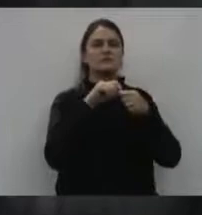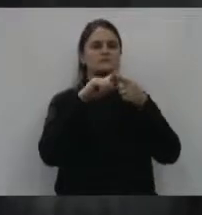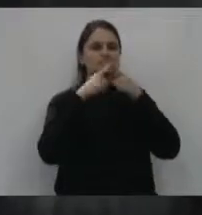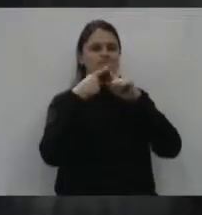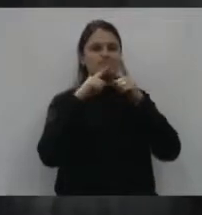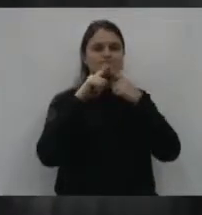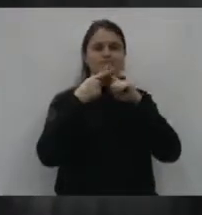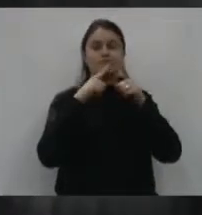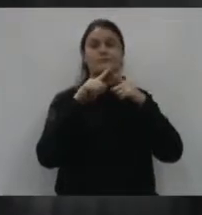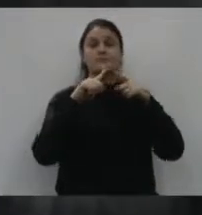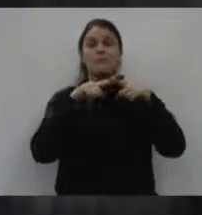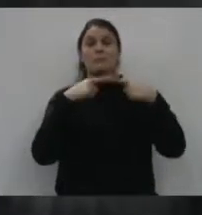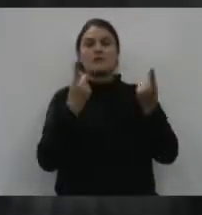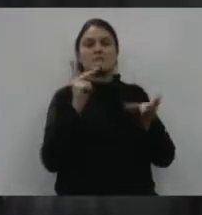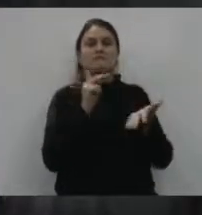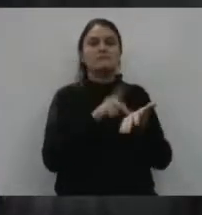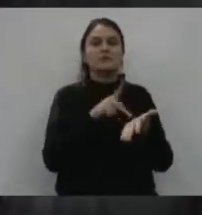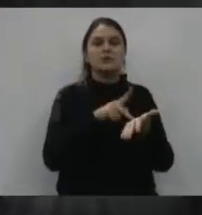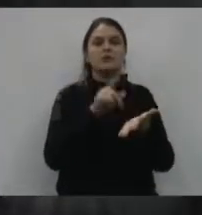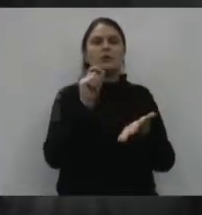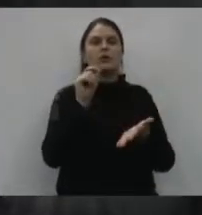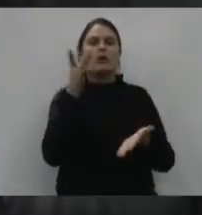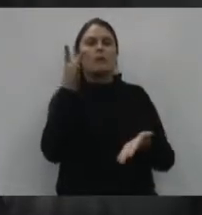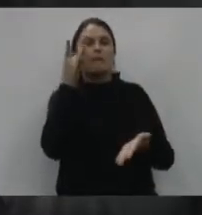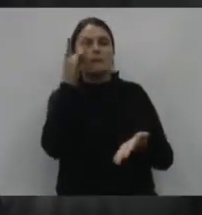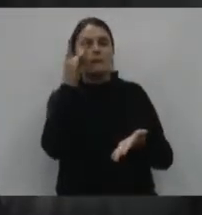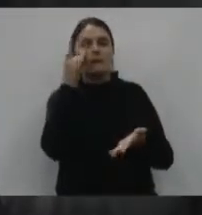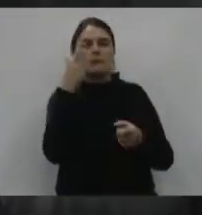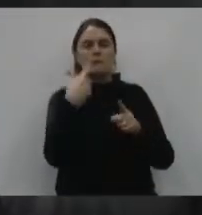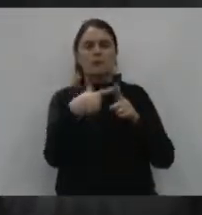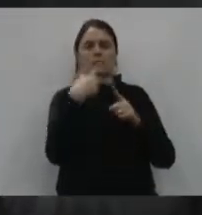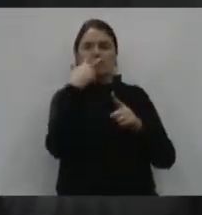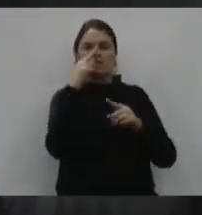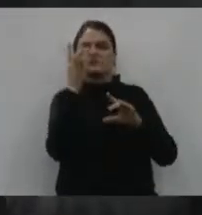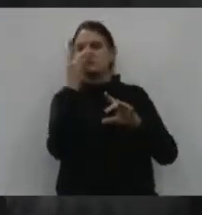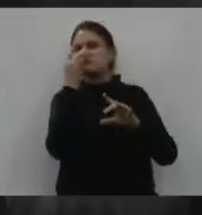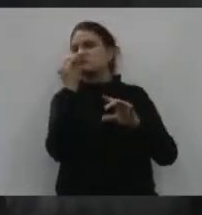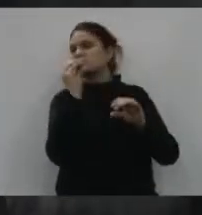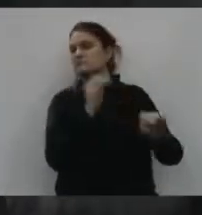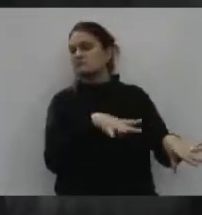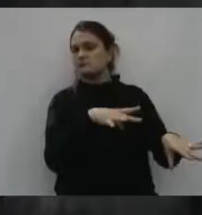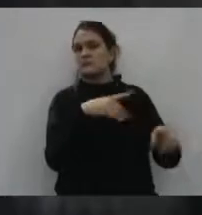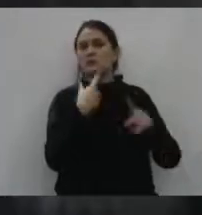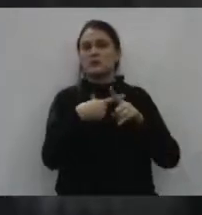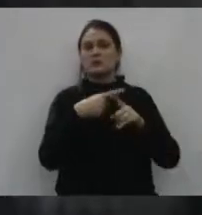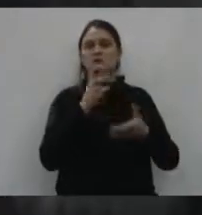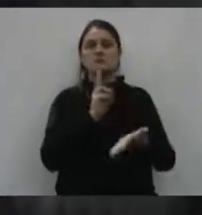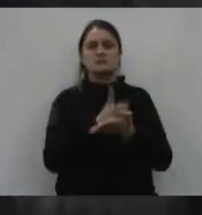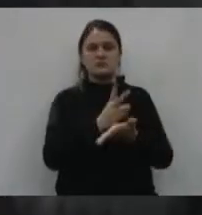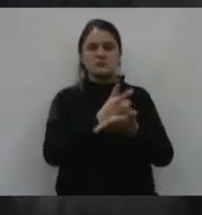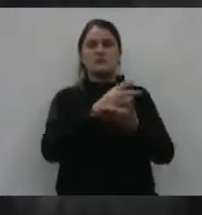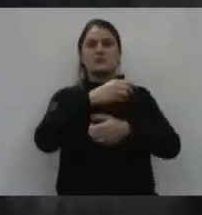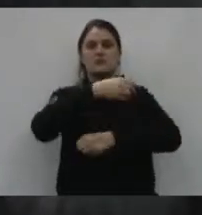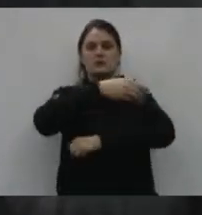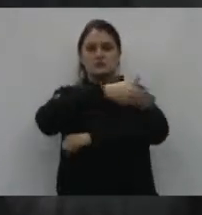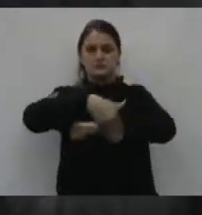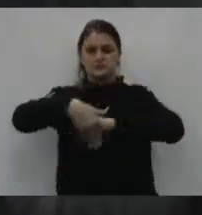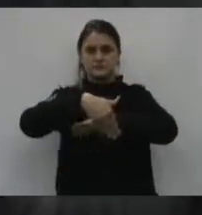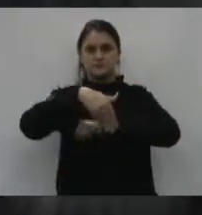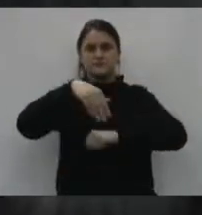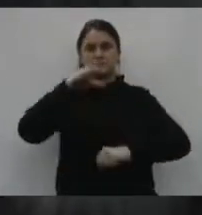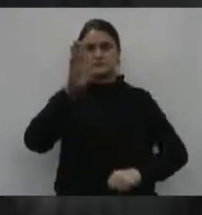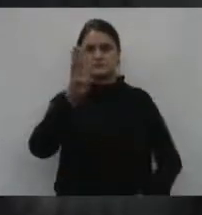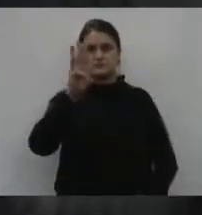e promessas, e realidade é igual, sempre. O abandono da 476. Matando, matando e